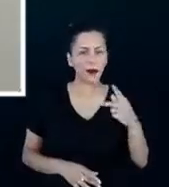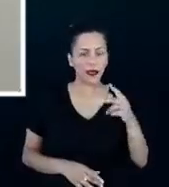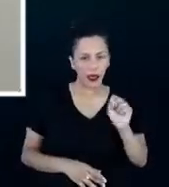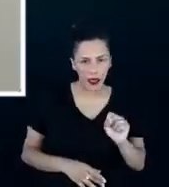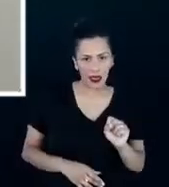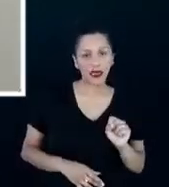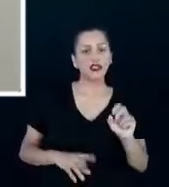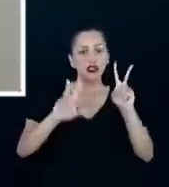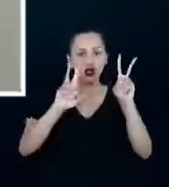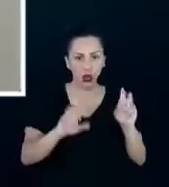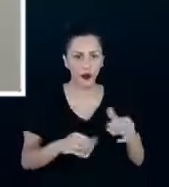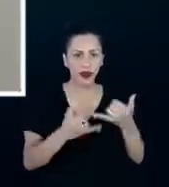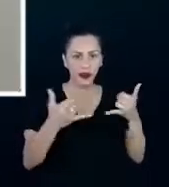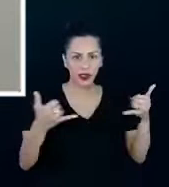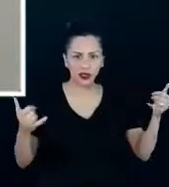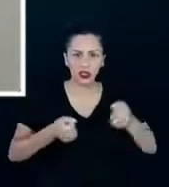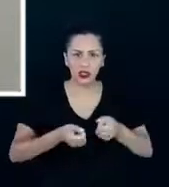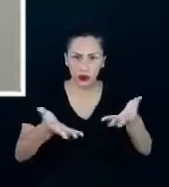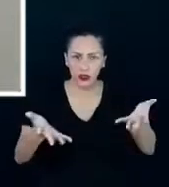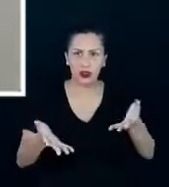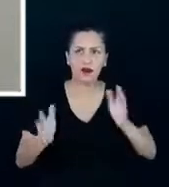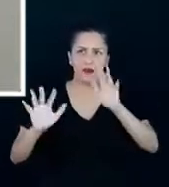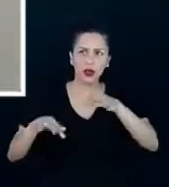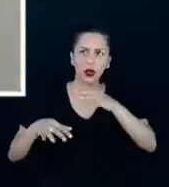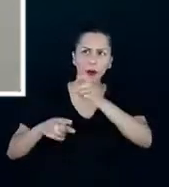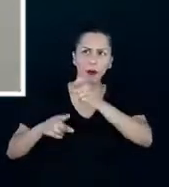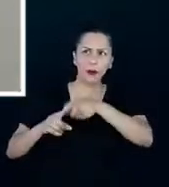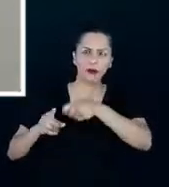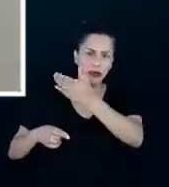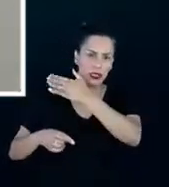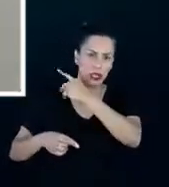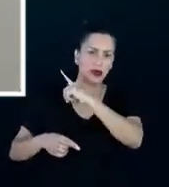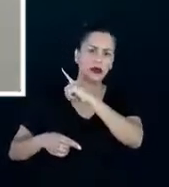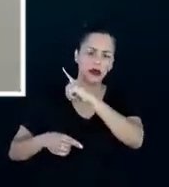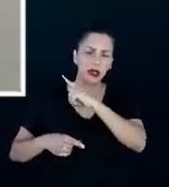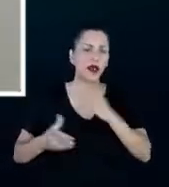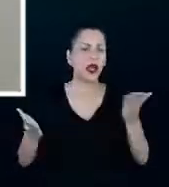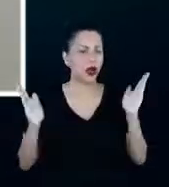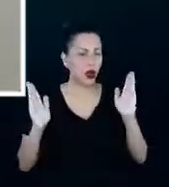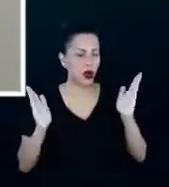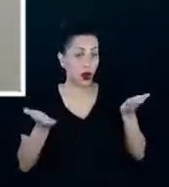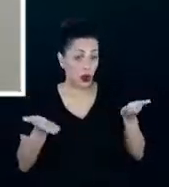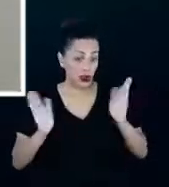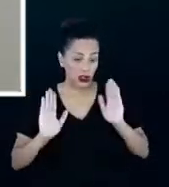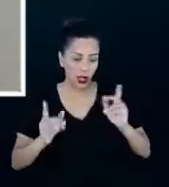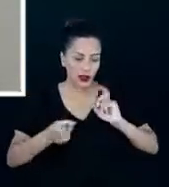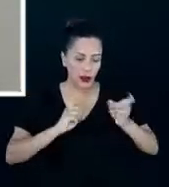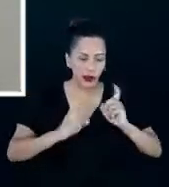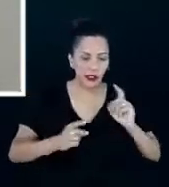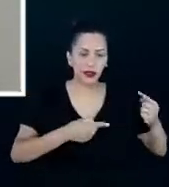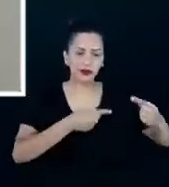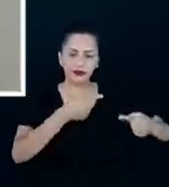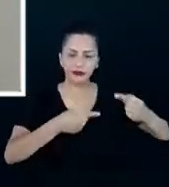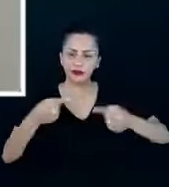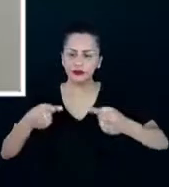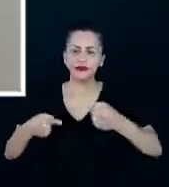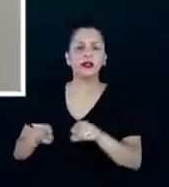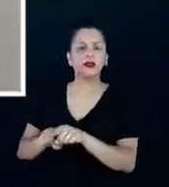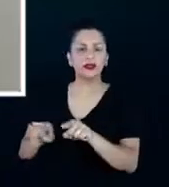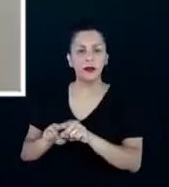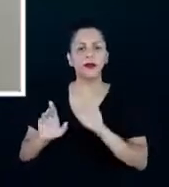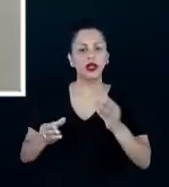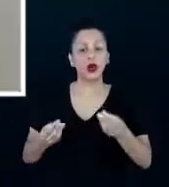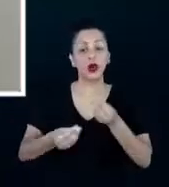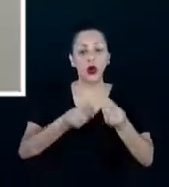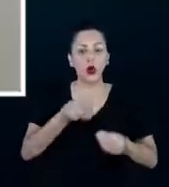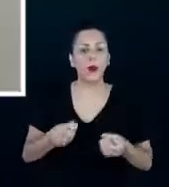entregaram no final do mês passado para a gente. Então, agora a gente está discutindo internamente, vai discutir com nossas instituições aqui da modernização, para